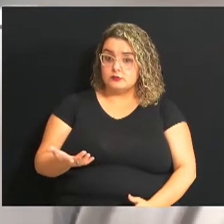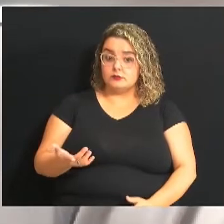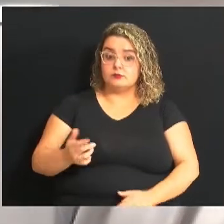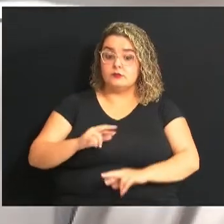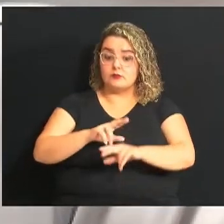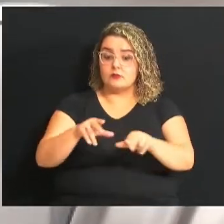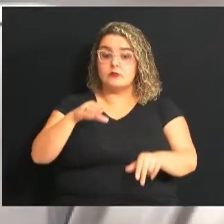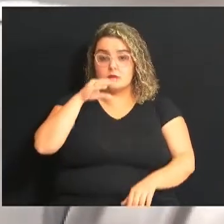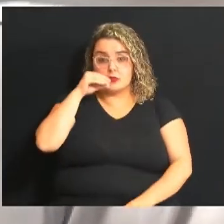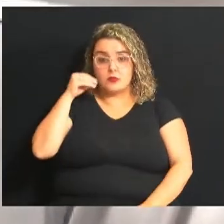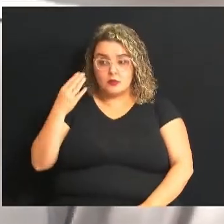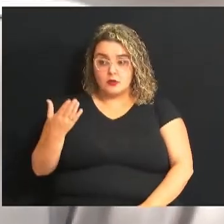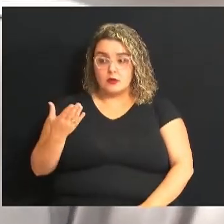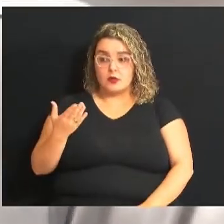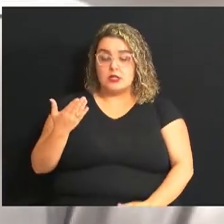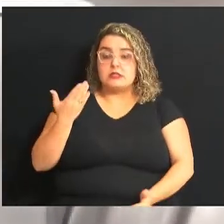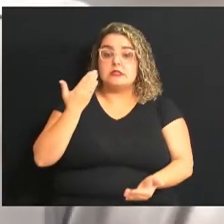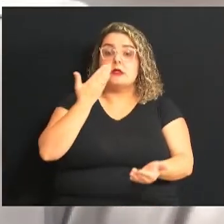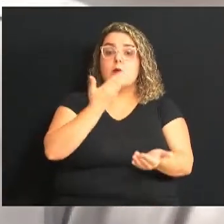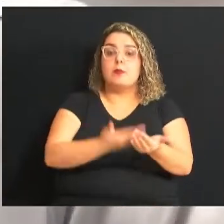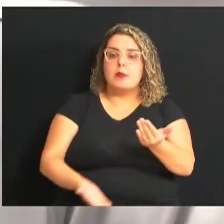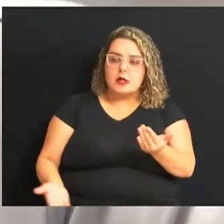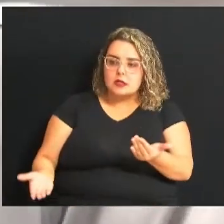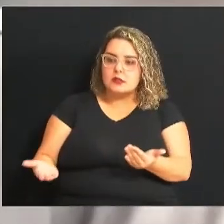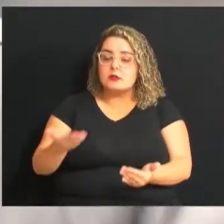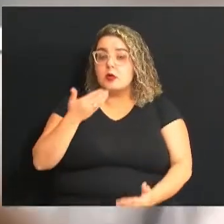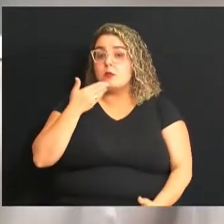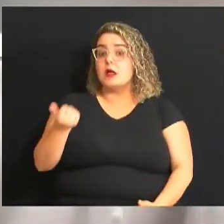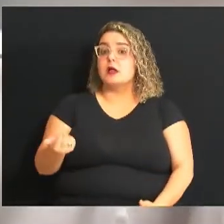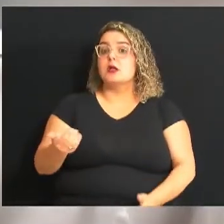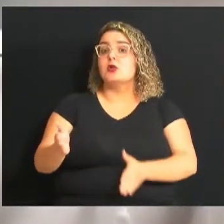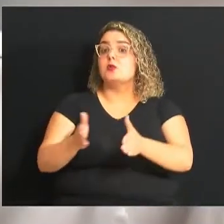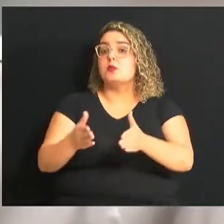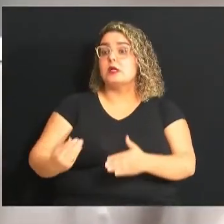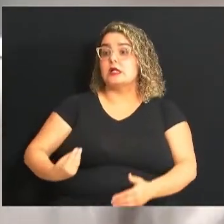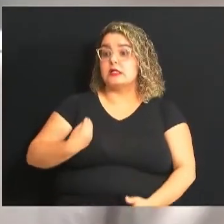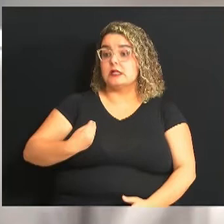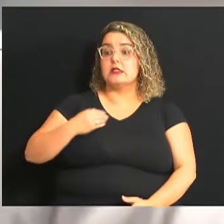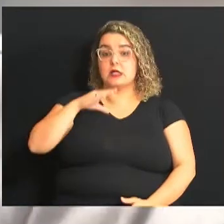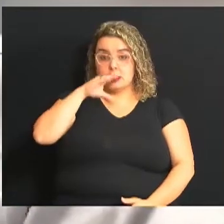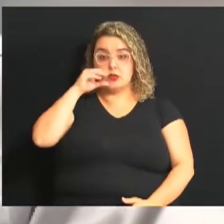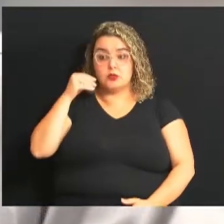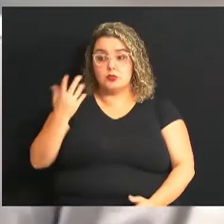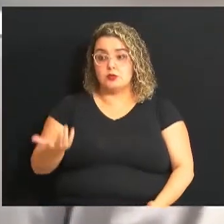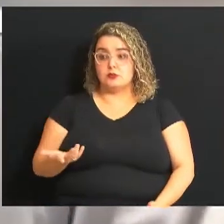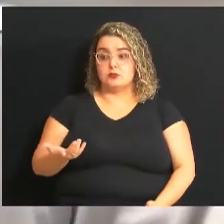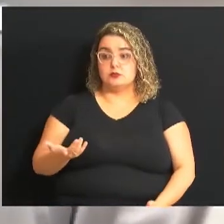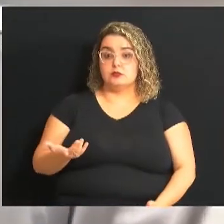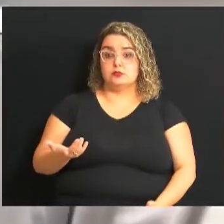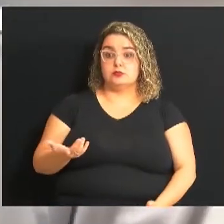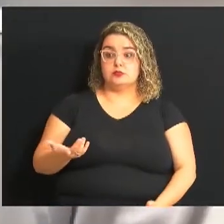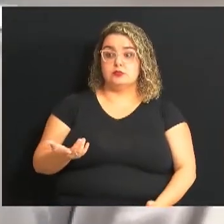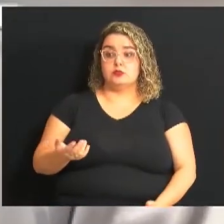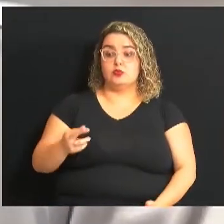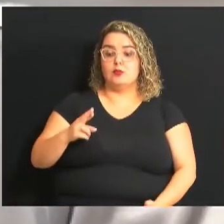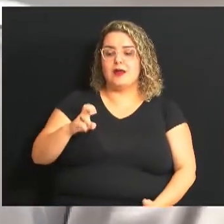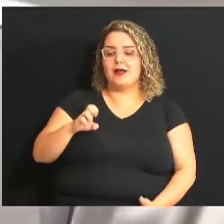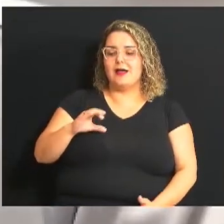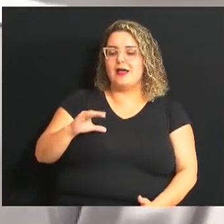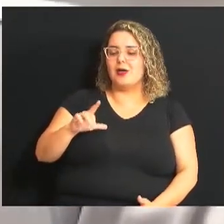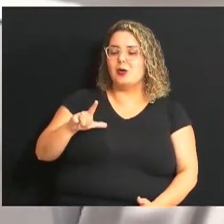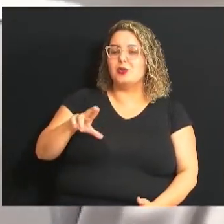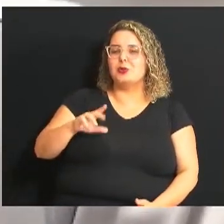adolescentes estão perdendo a melhor fase da sua vida, a adolescência, numa reclusão social. Nós